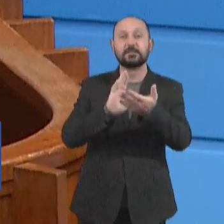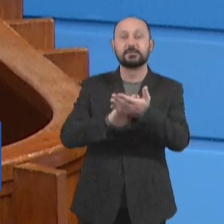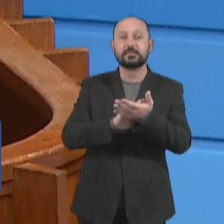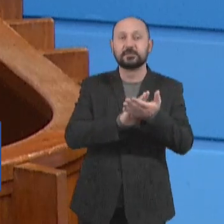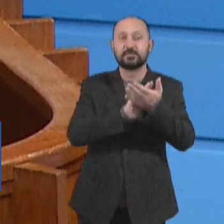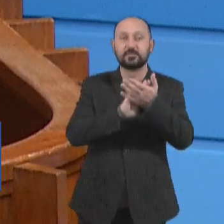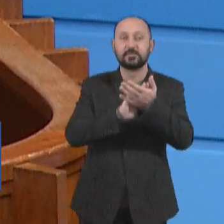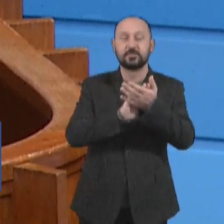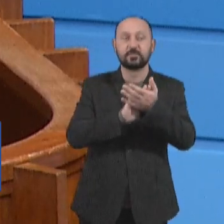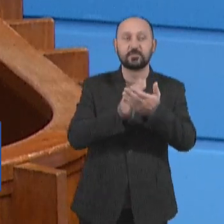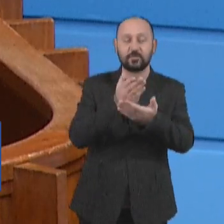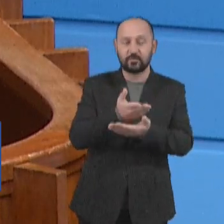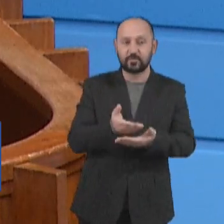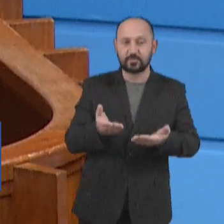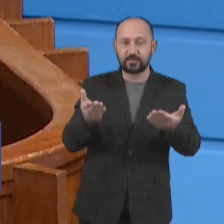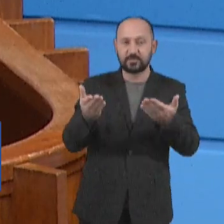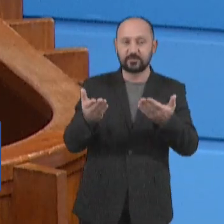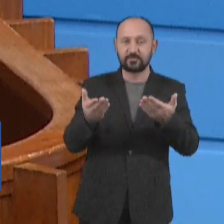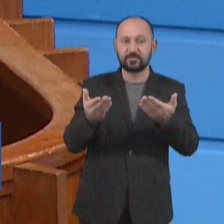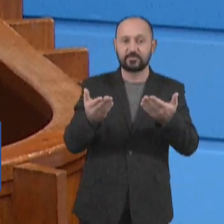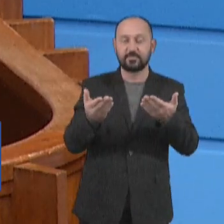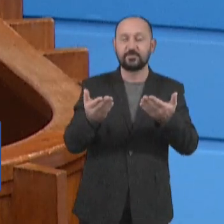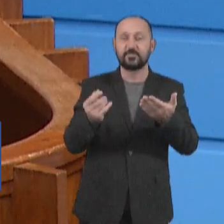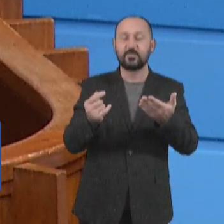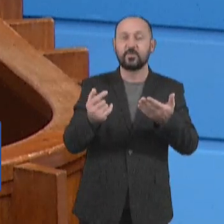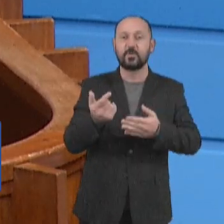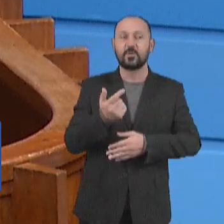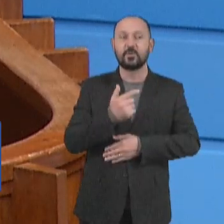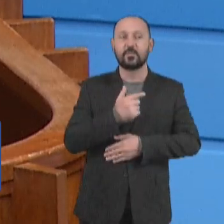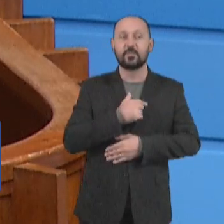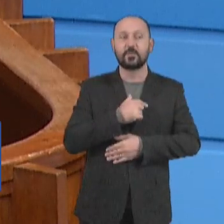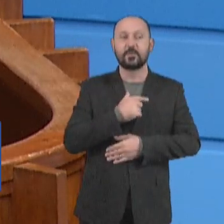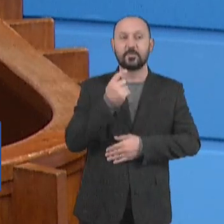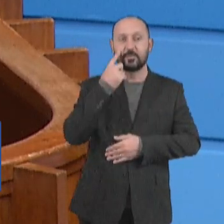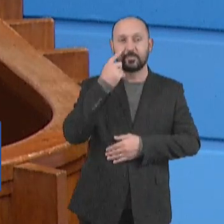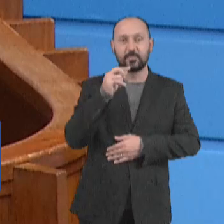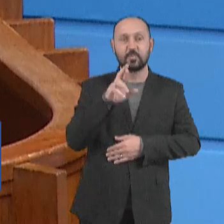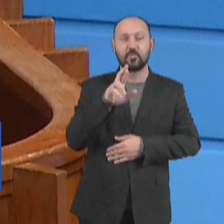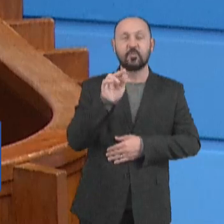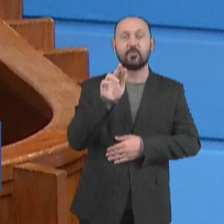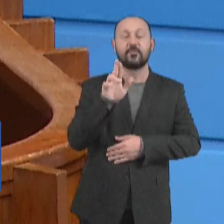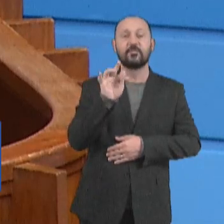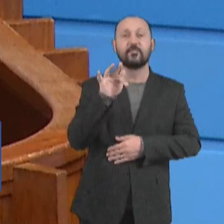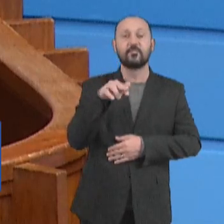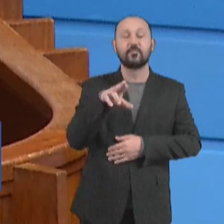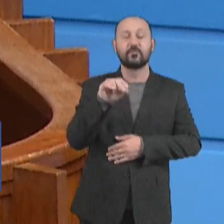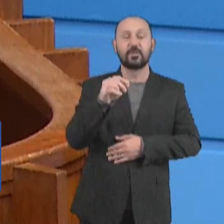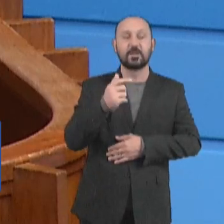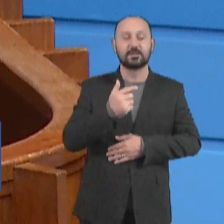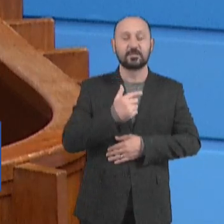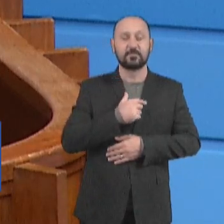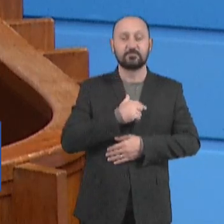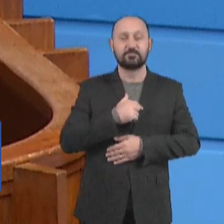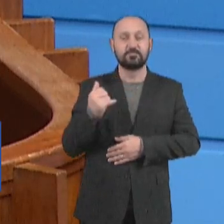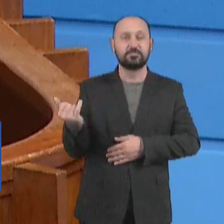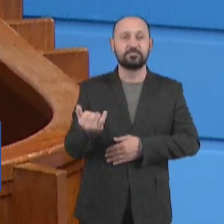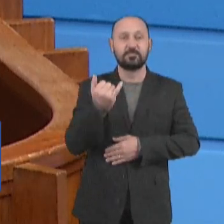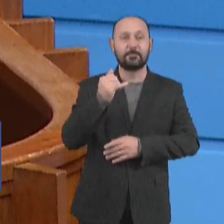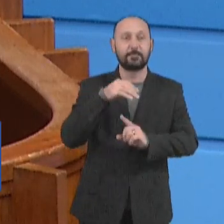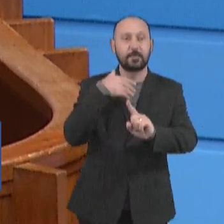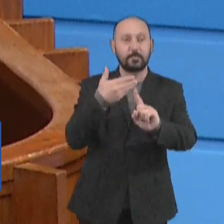homenagem que os senhores vão receber hoje, a Pedro José Rufino. Eu acho que essa medalha é muito importante, é